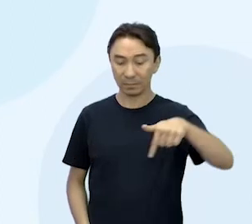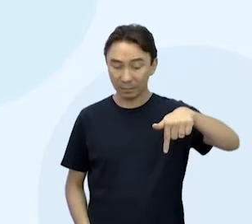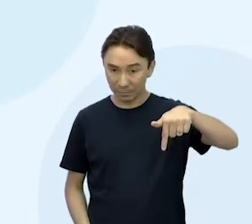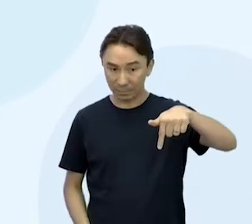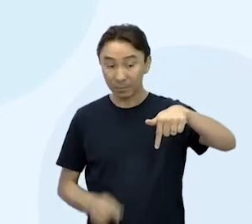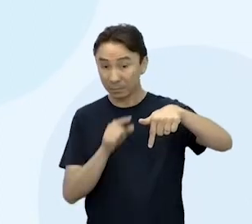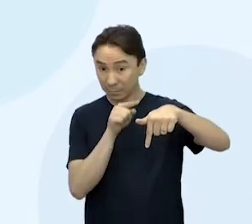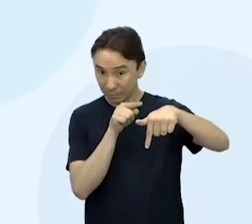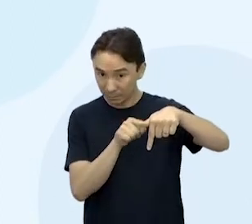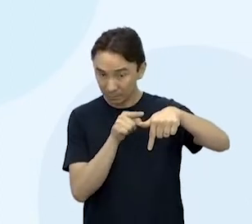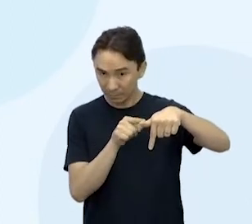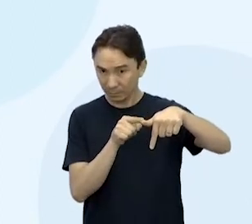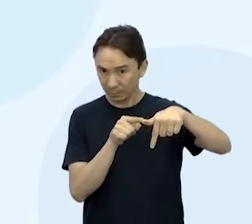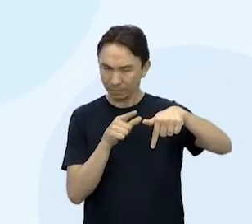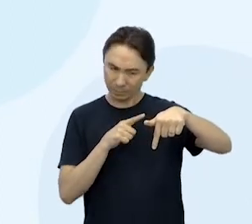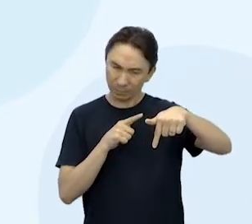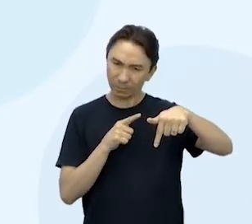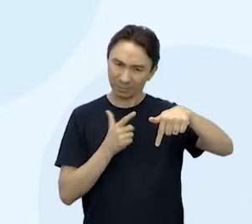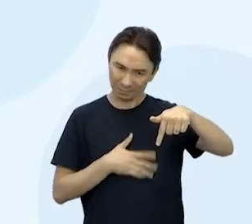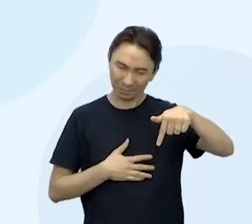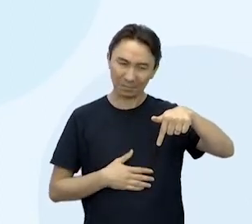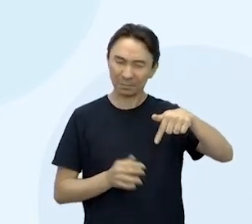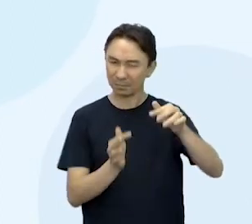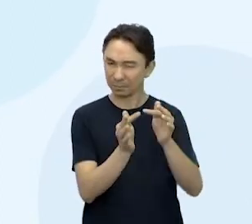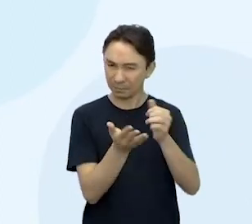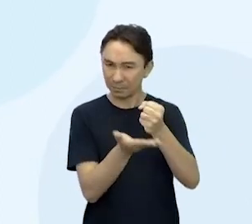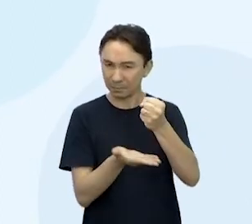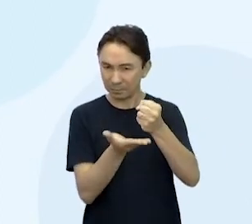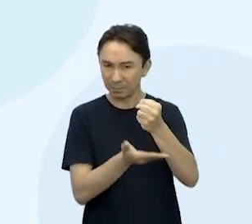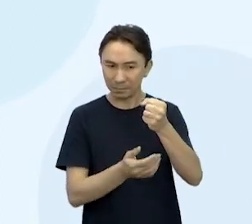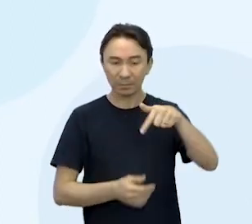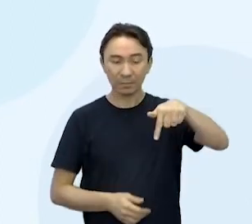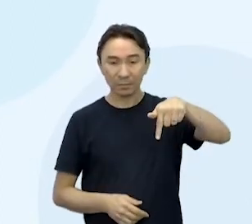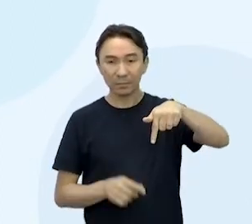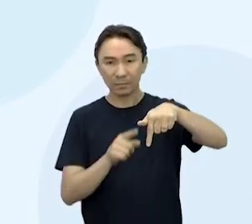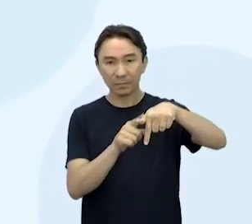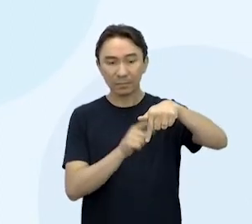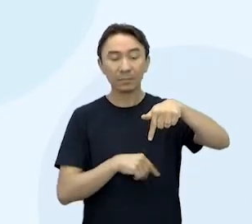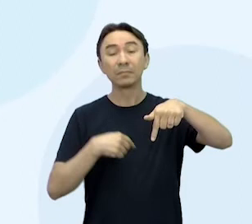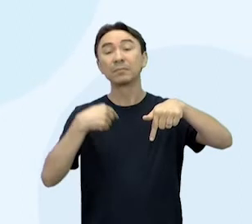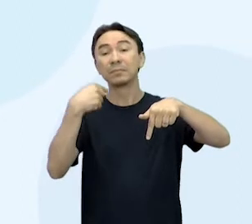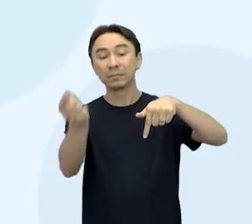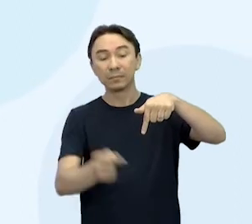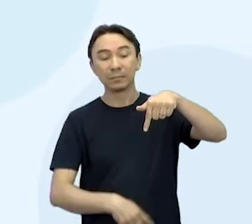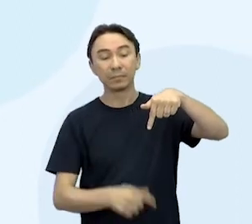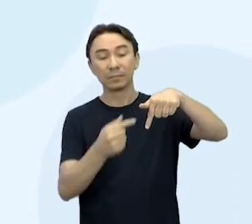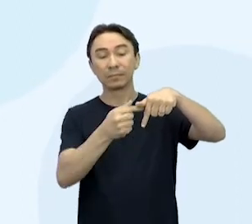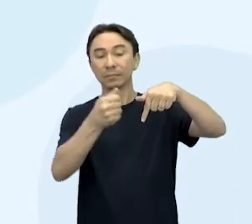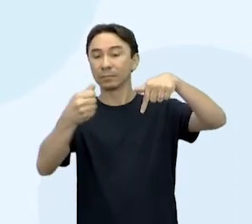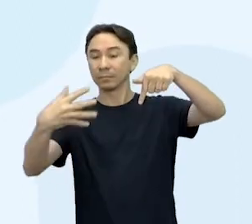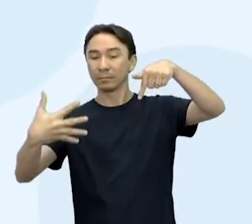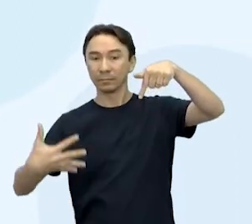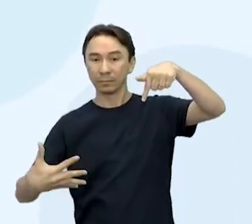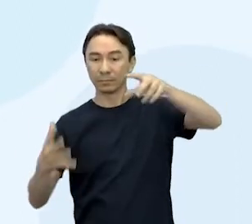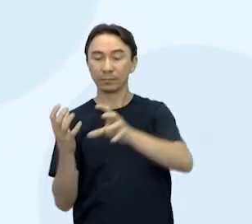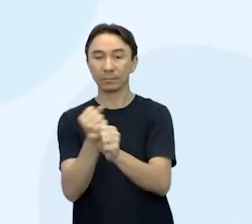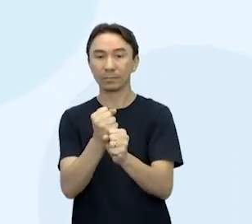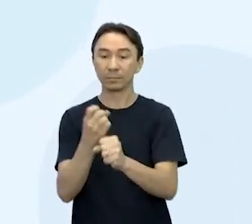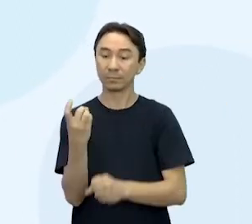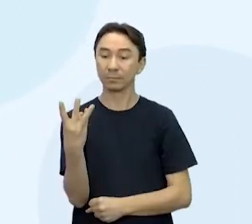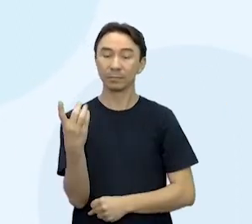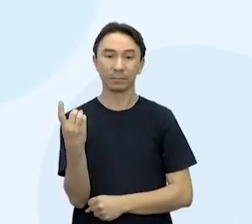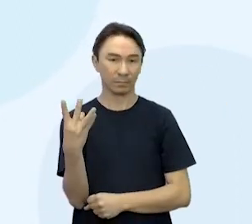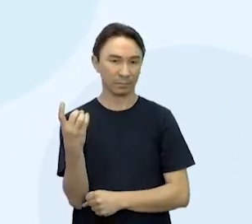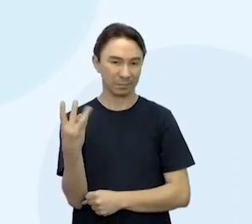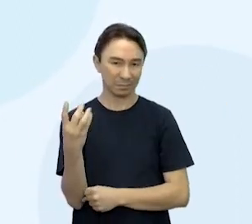Dessas 7 formas básicas, a gente tem 14 aí variações que a gente chama de 14 redes bravais,